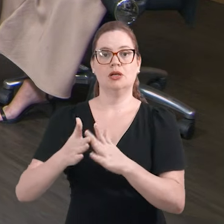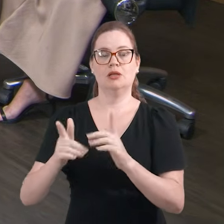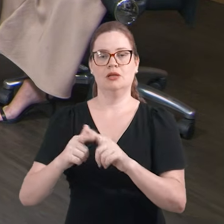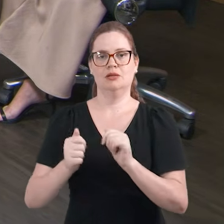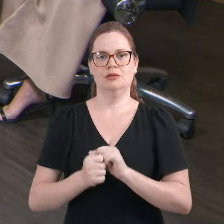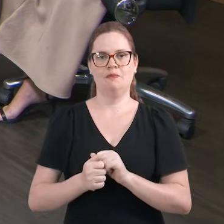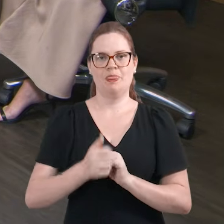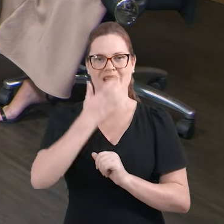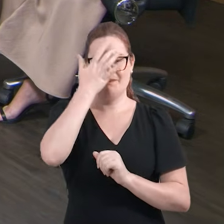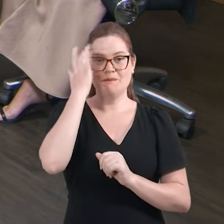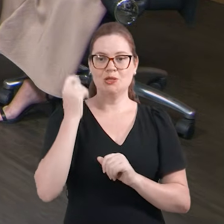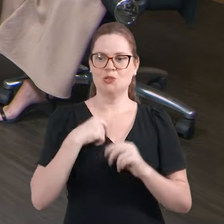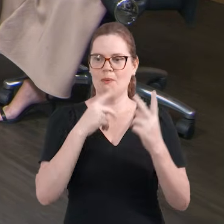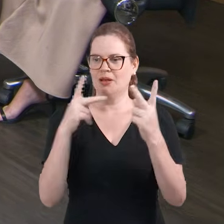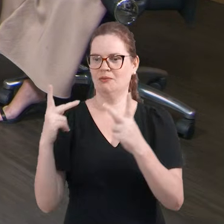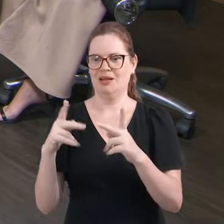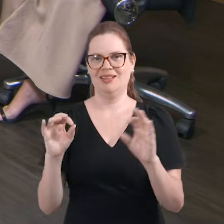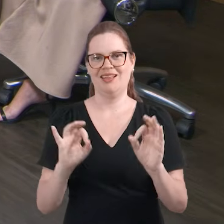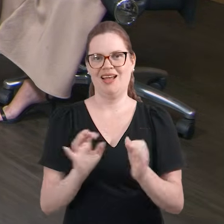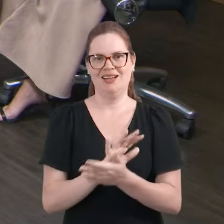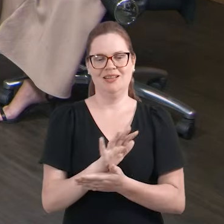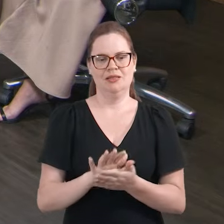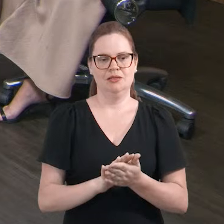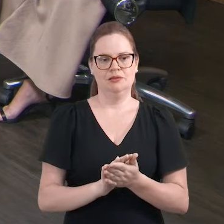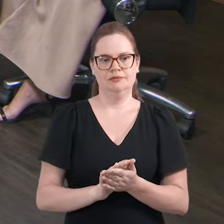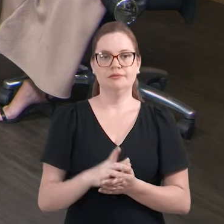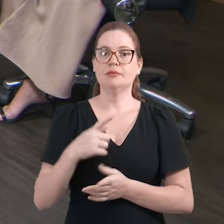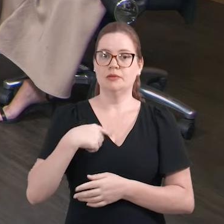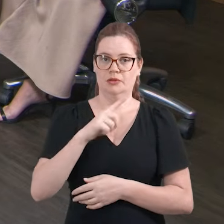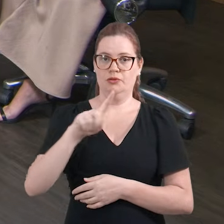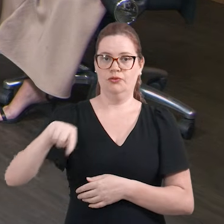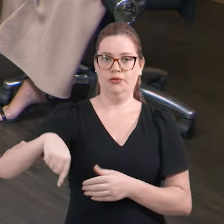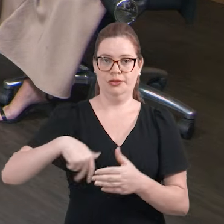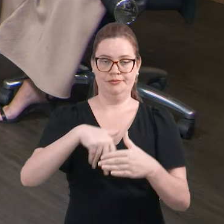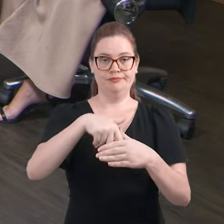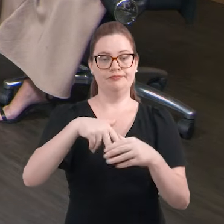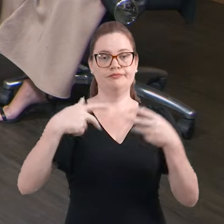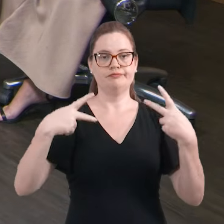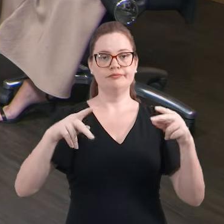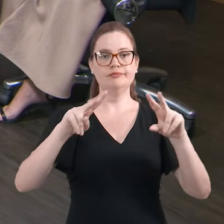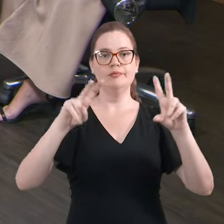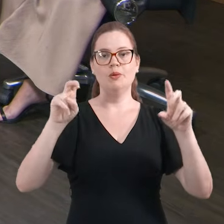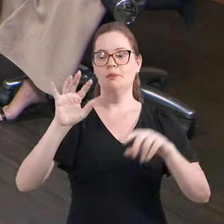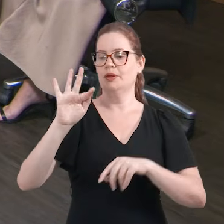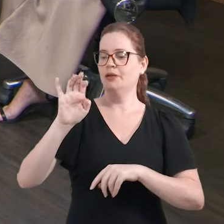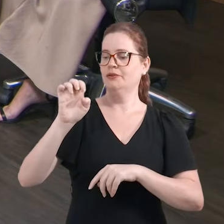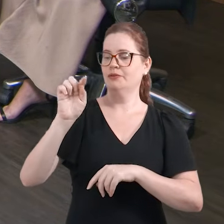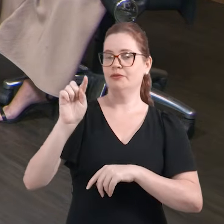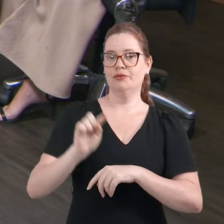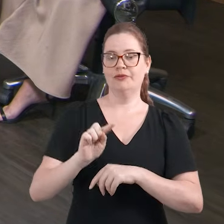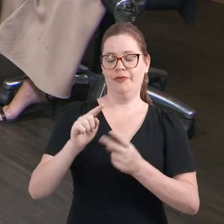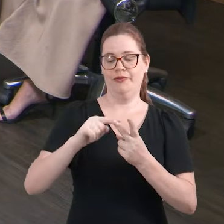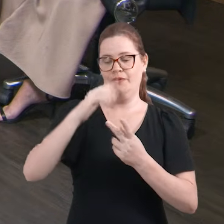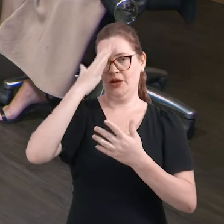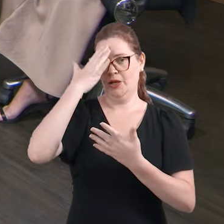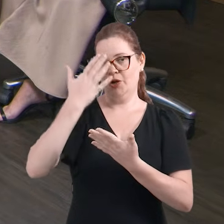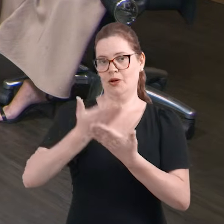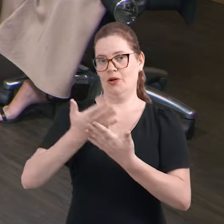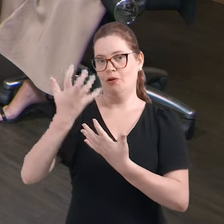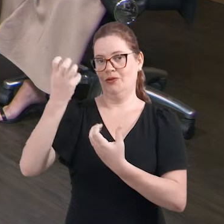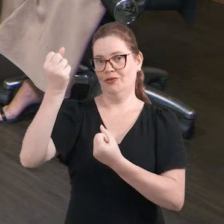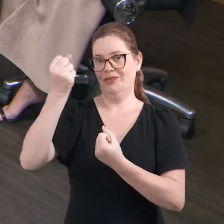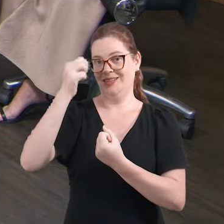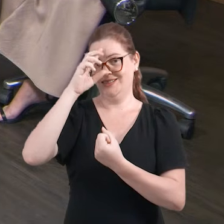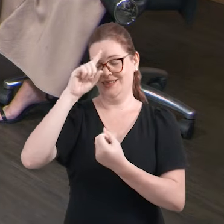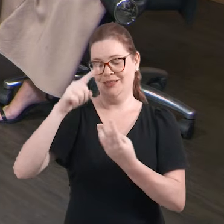dia, não tinha ninguém para pregar. E eu fui pregar sobre fé, sobre confiança em Deus,